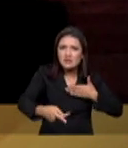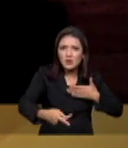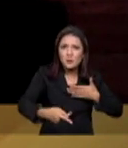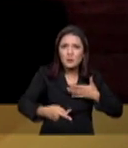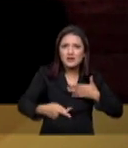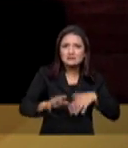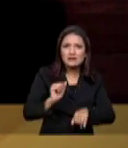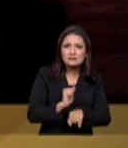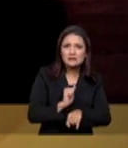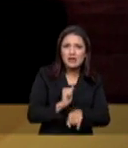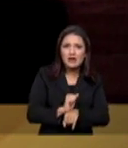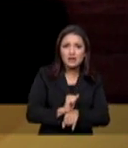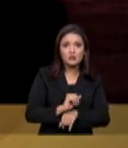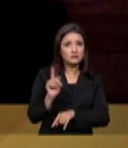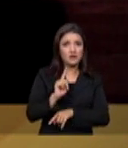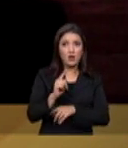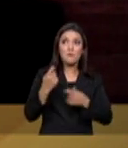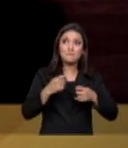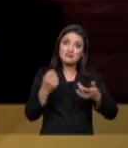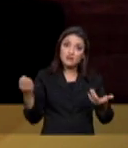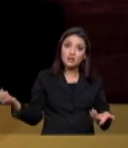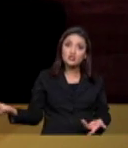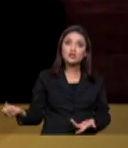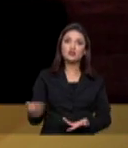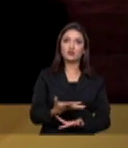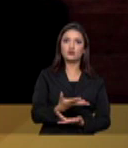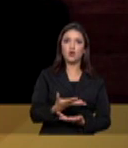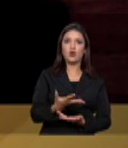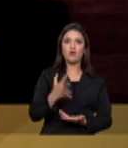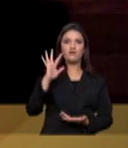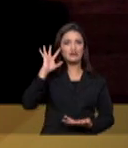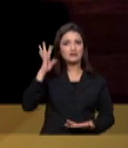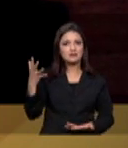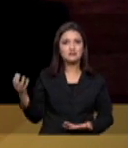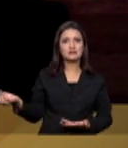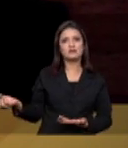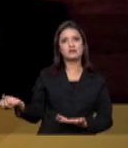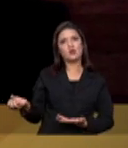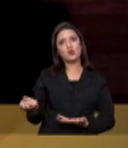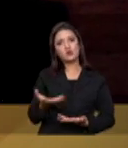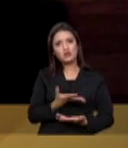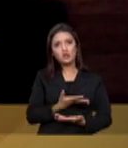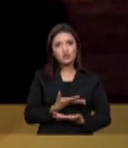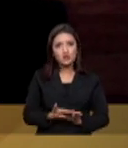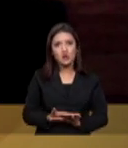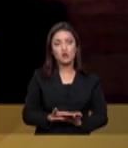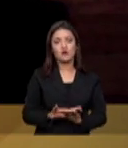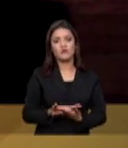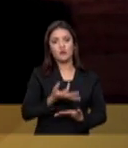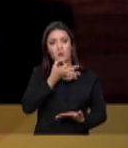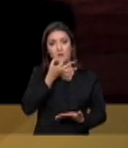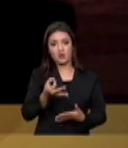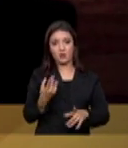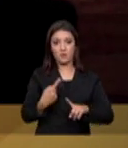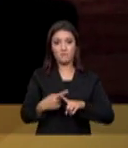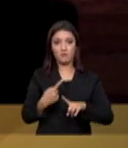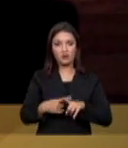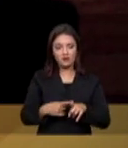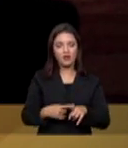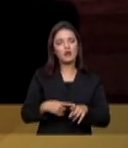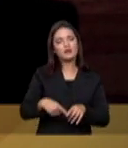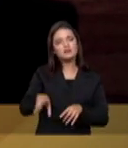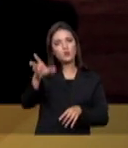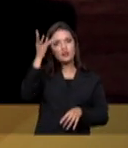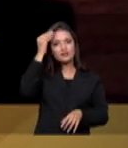lance novamente e para essas questões uma vez que a correta hermenêutica dispositivo